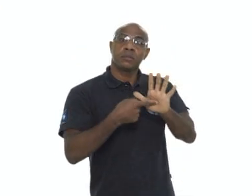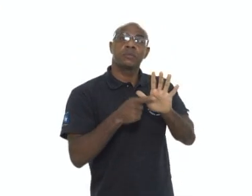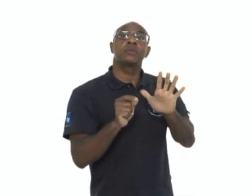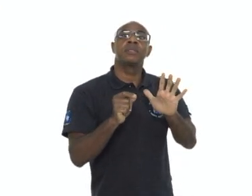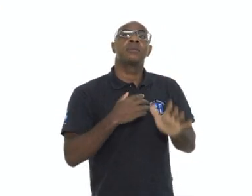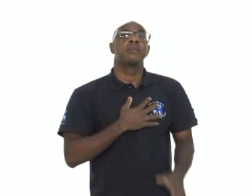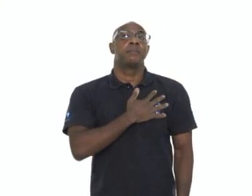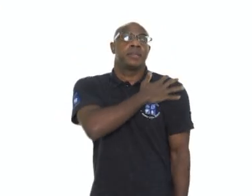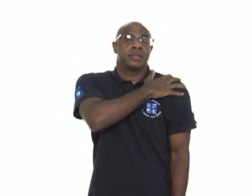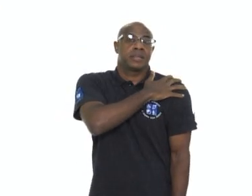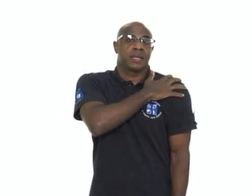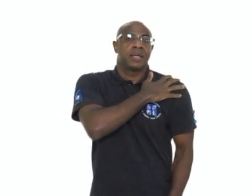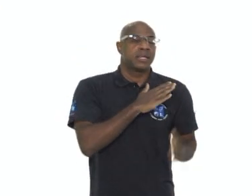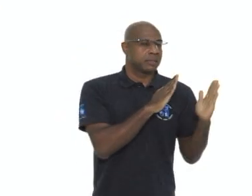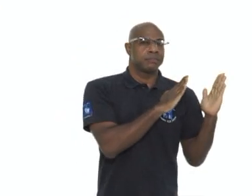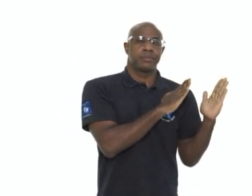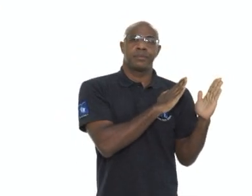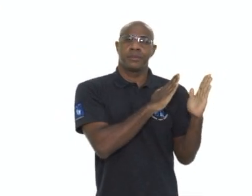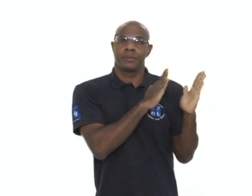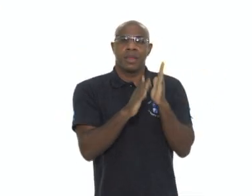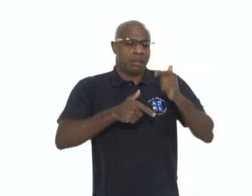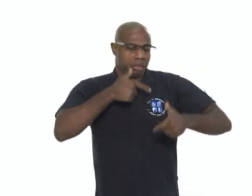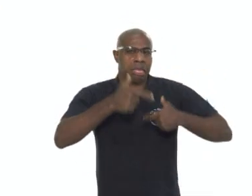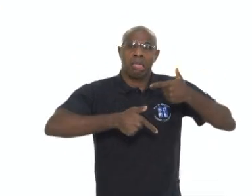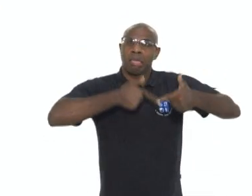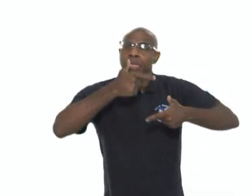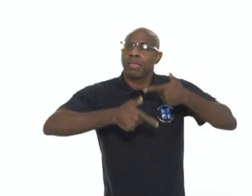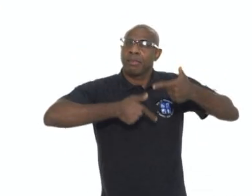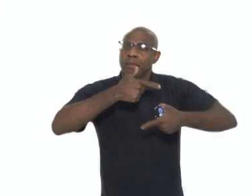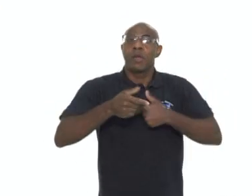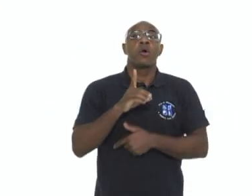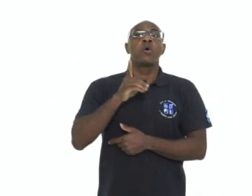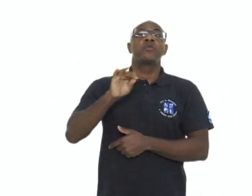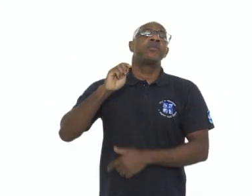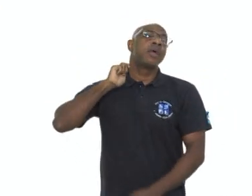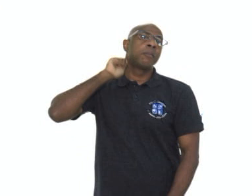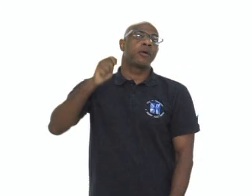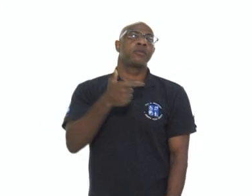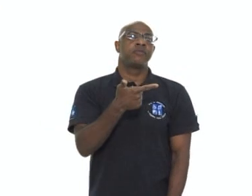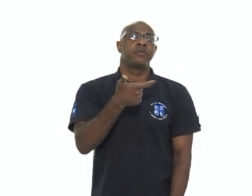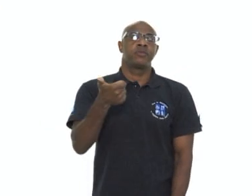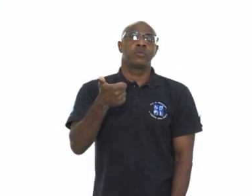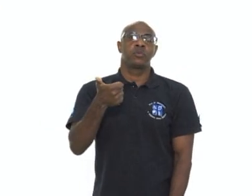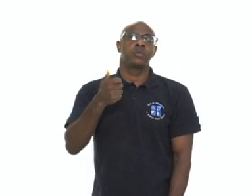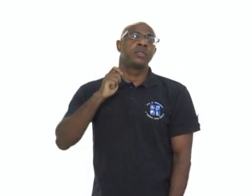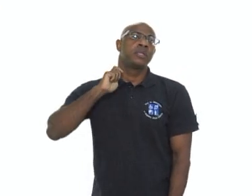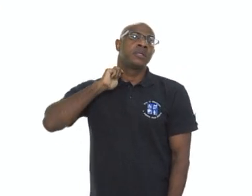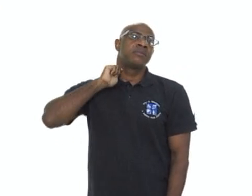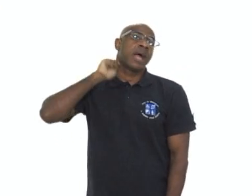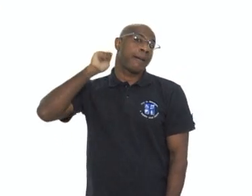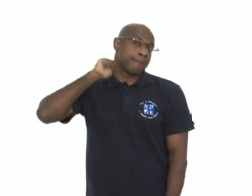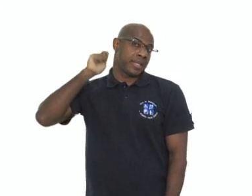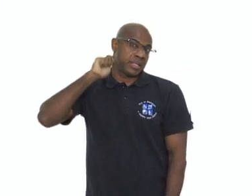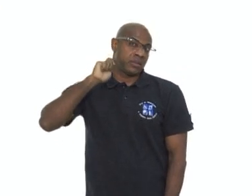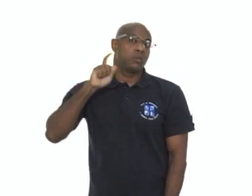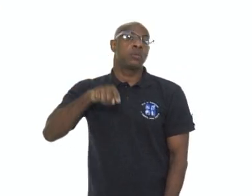militar, que enfrentou a monarquia, e a data da sua morte, 21 de abril, tornou-se feriado nacional